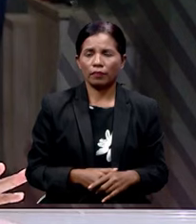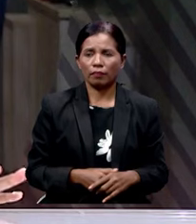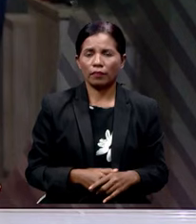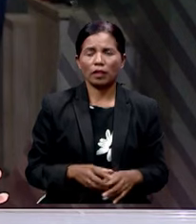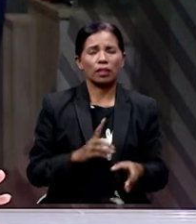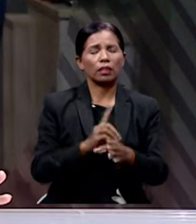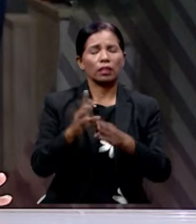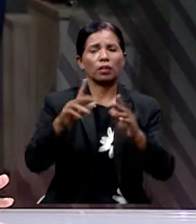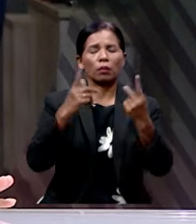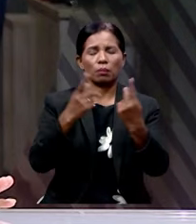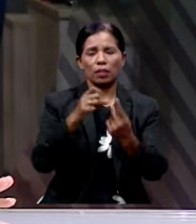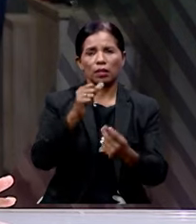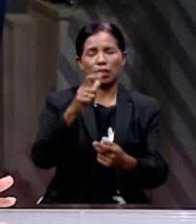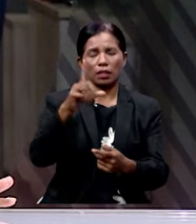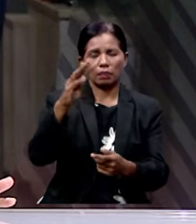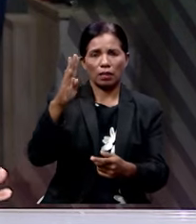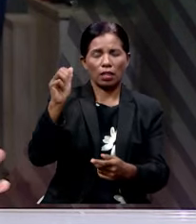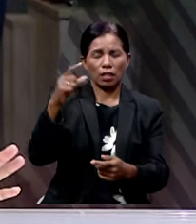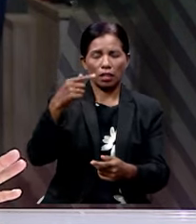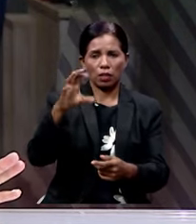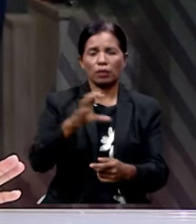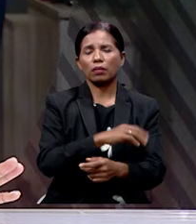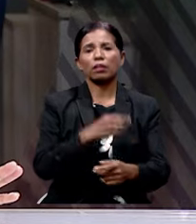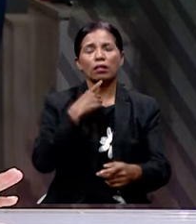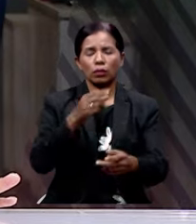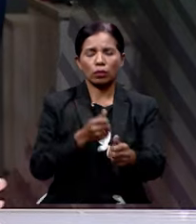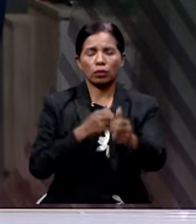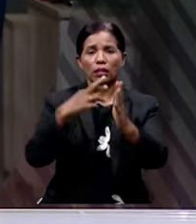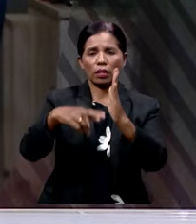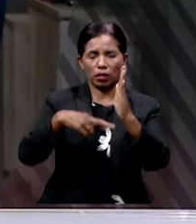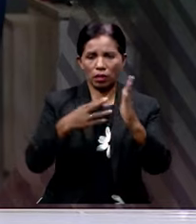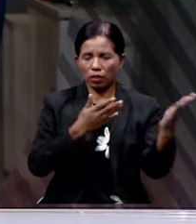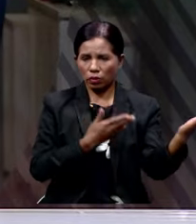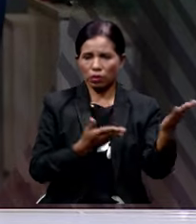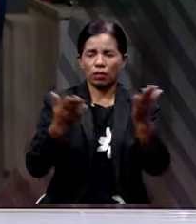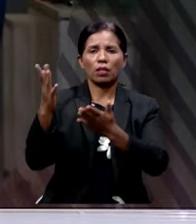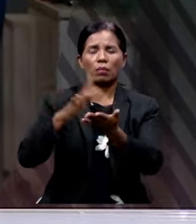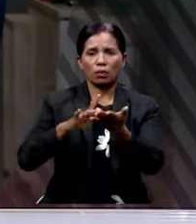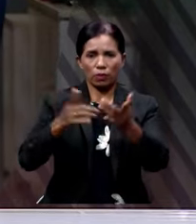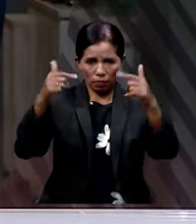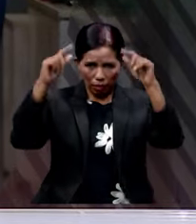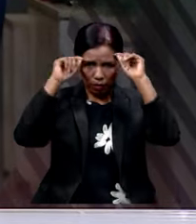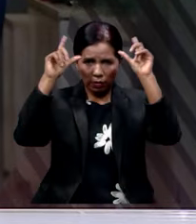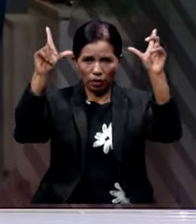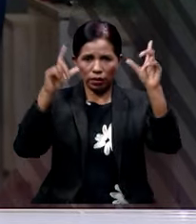Diretor Companhia Salimaco declara a companhia preenche no requisito ato importa em Muruk, mai Timor-Leste.